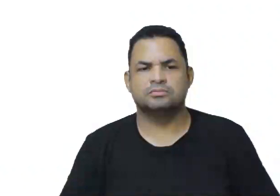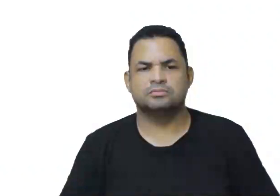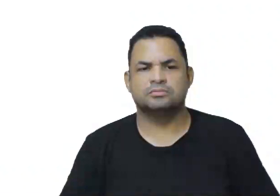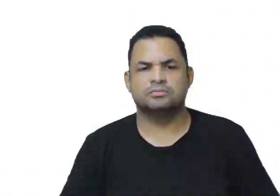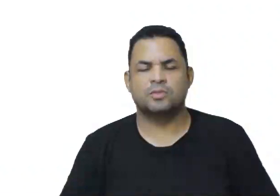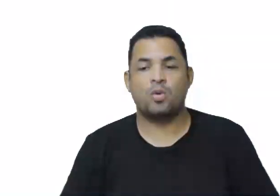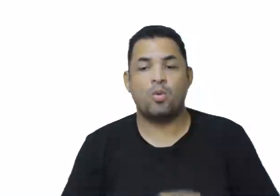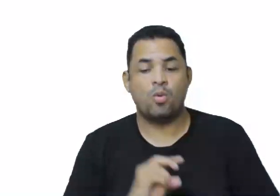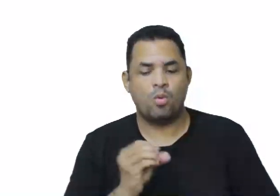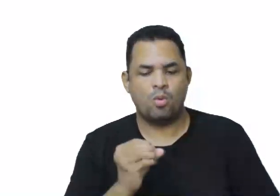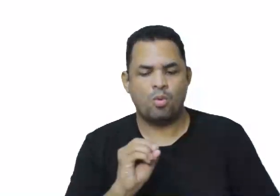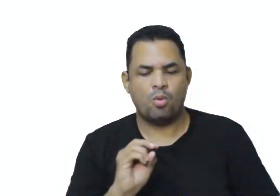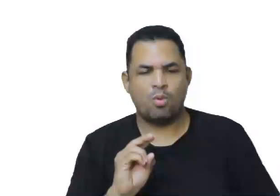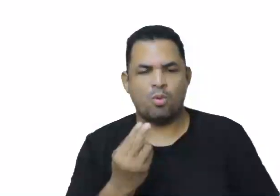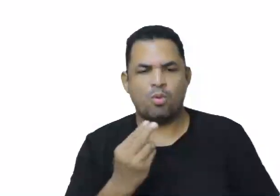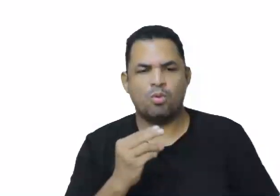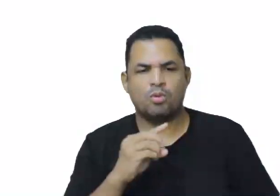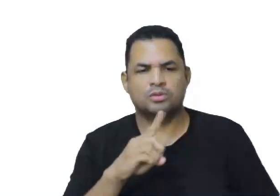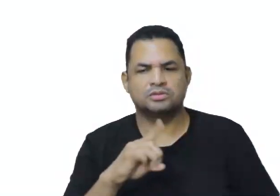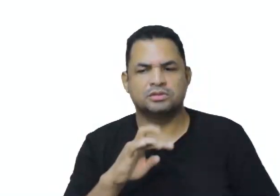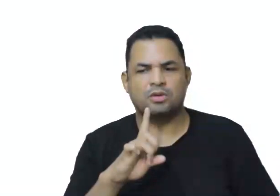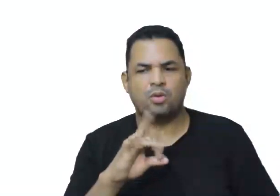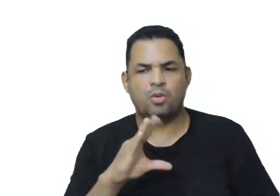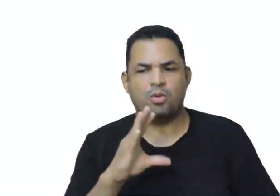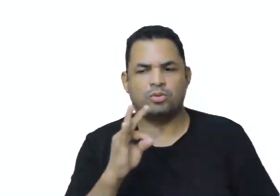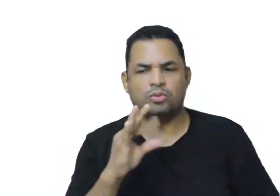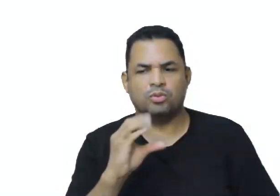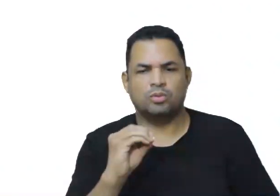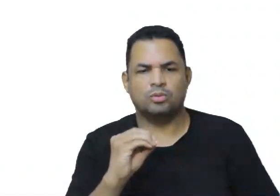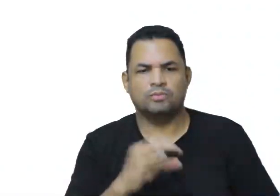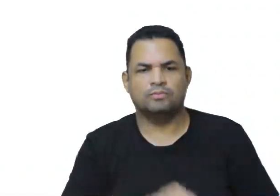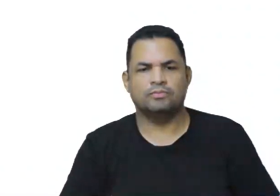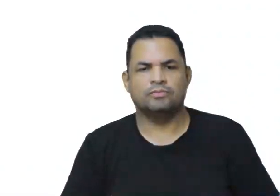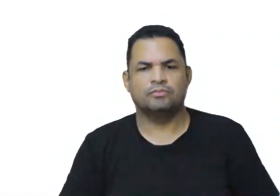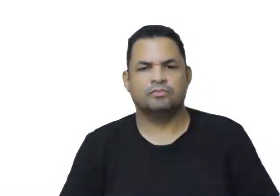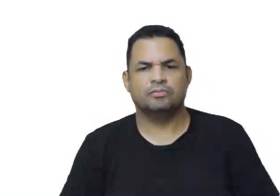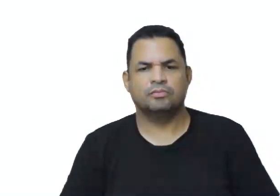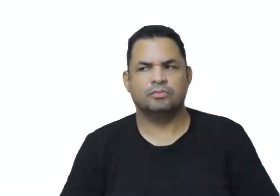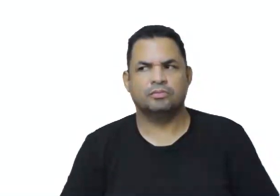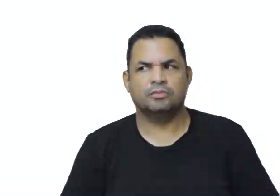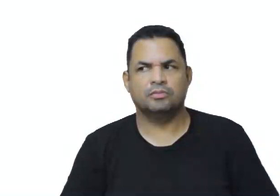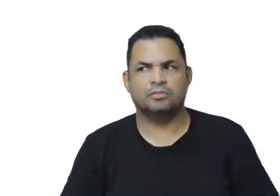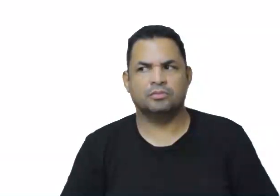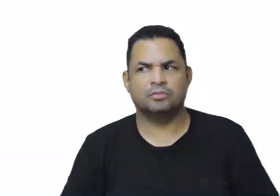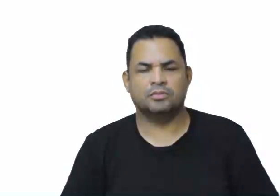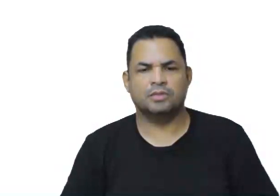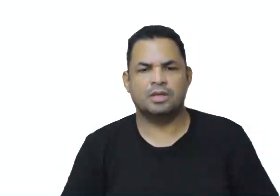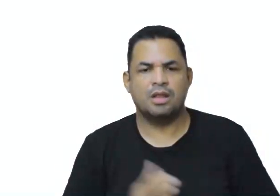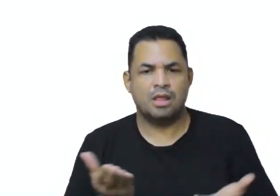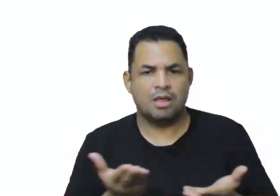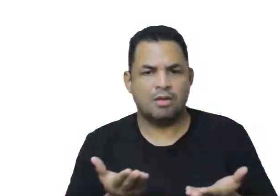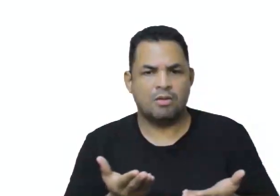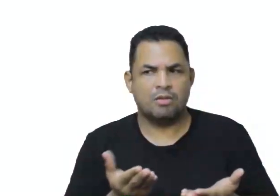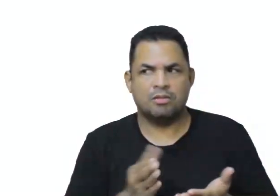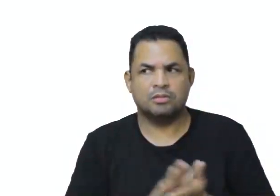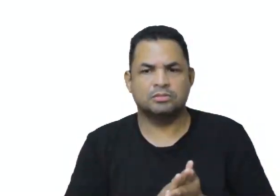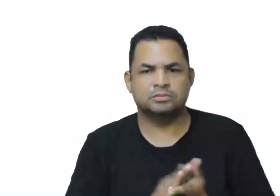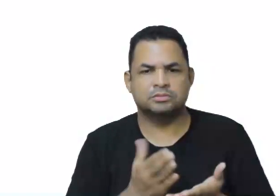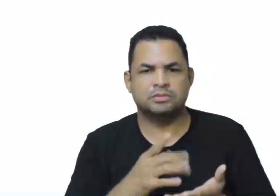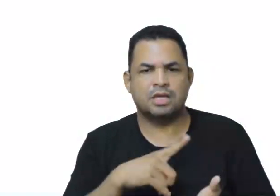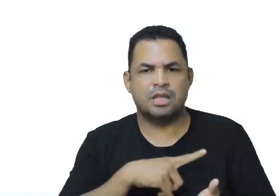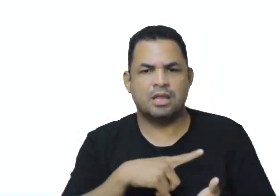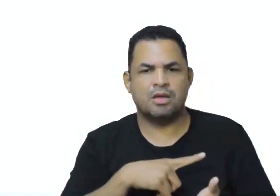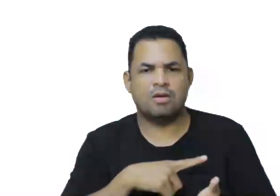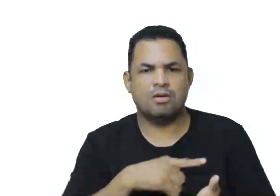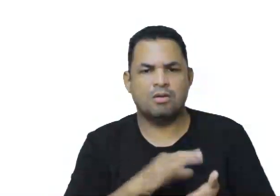ovo ou zigoto. Então, esse zigoto, ele vai ser, a partir de agora, o portador do